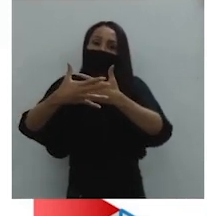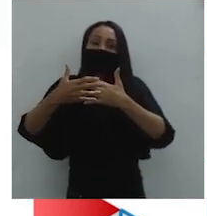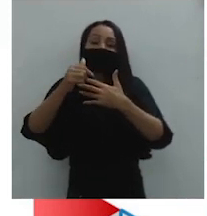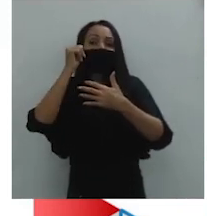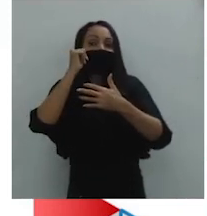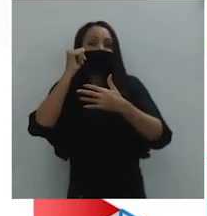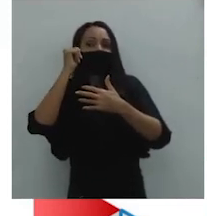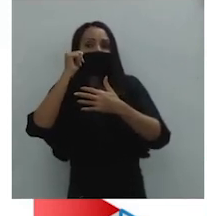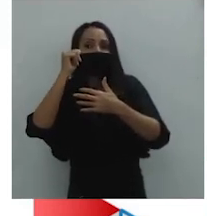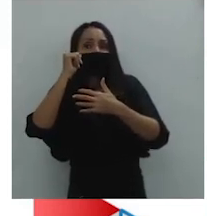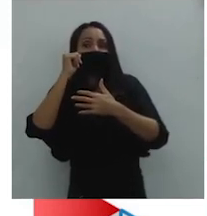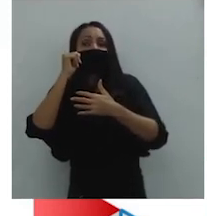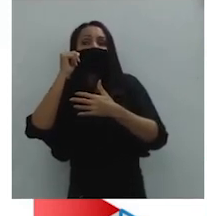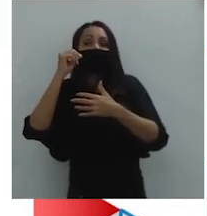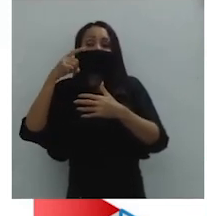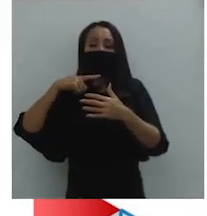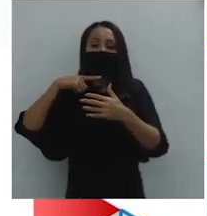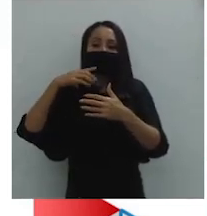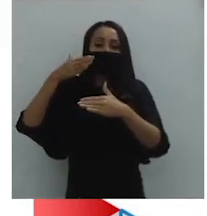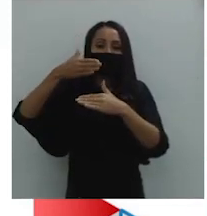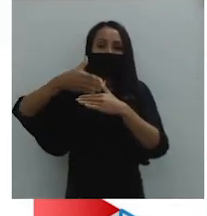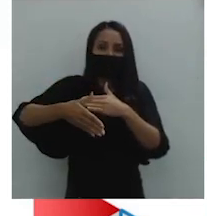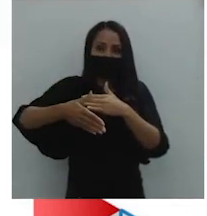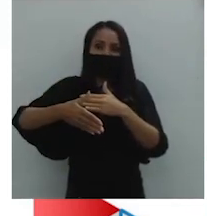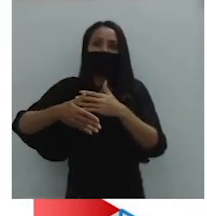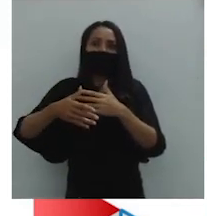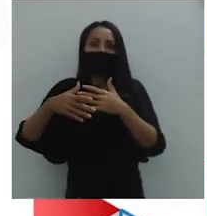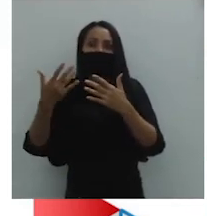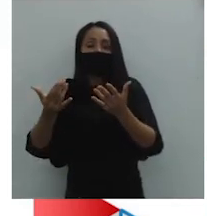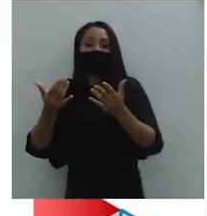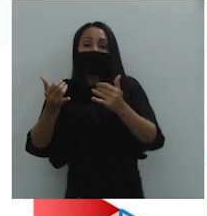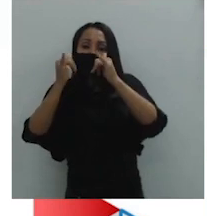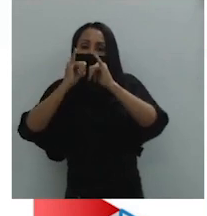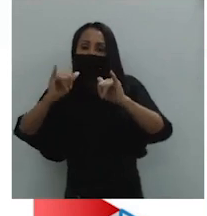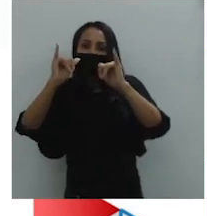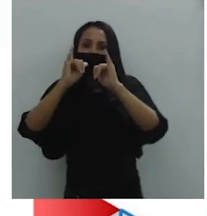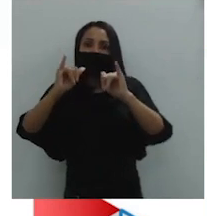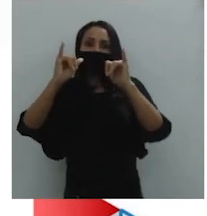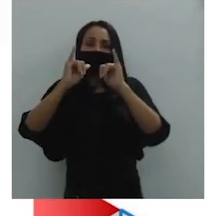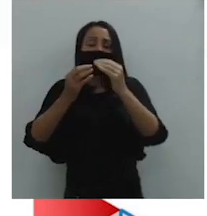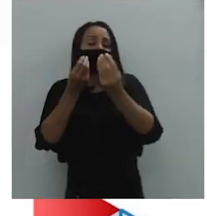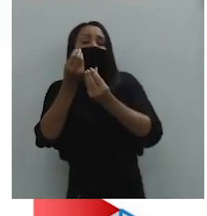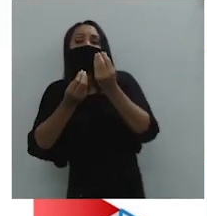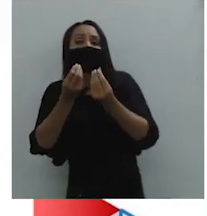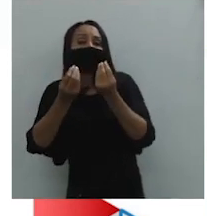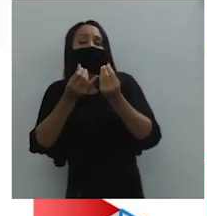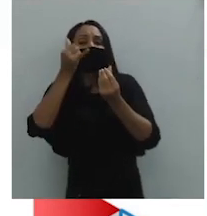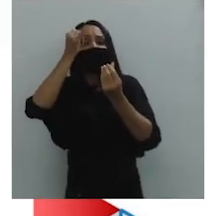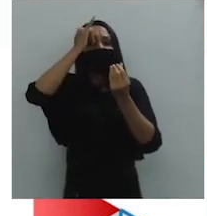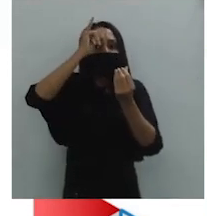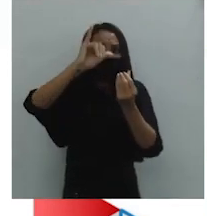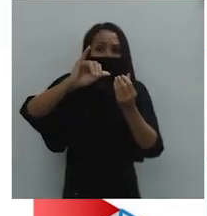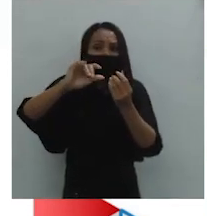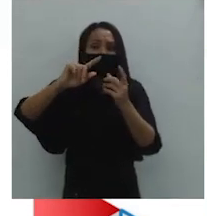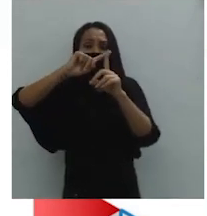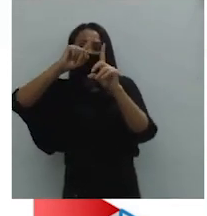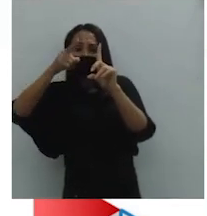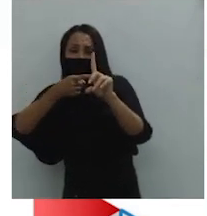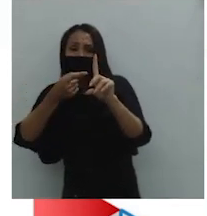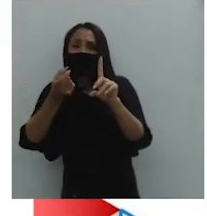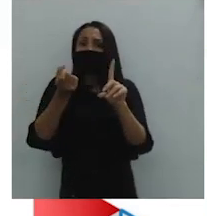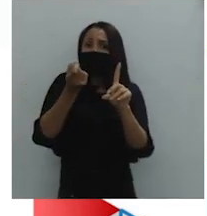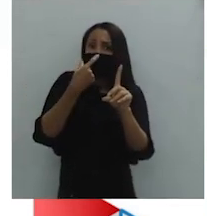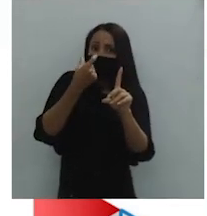elas tiveram acesso, né, aos métodos contraceptivos ou preservativos, pílulas anticoncepcionais,